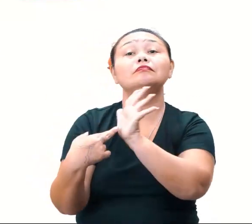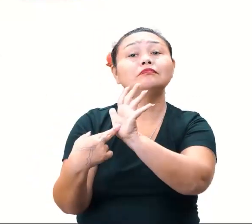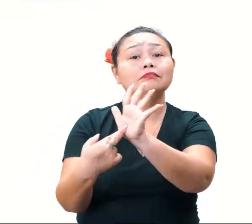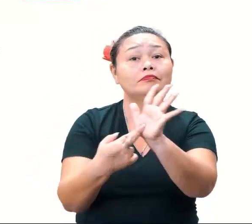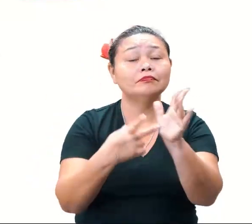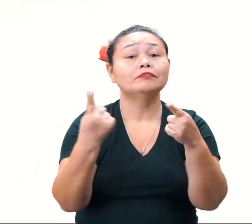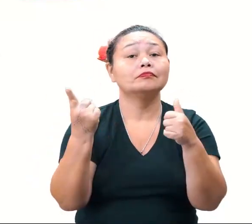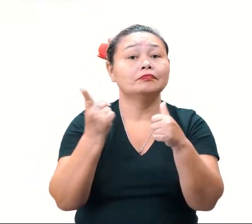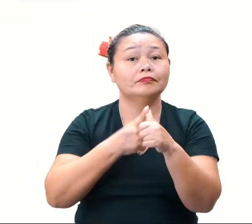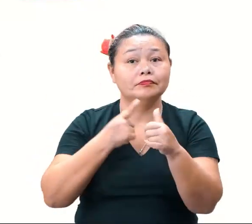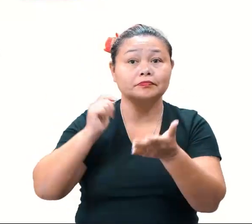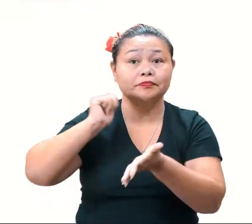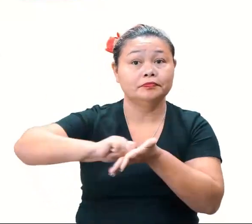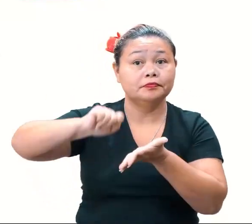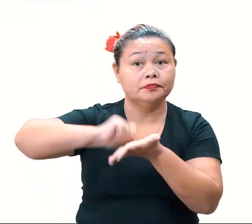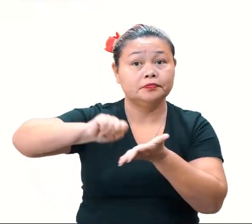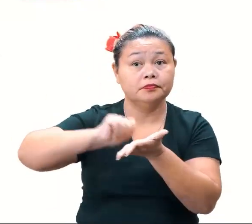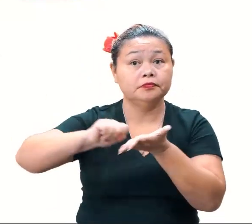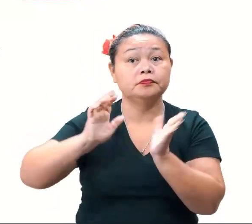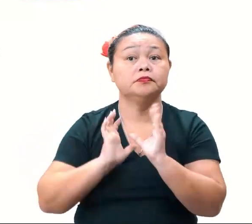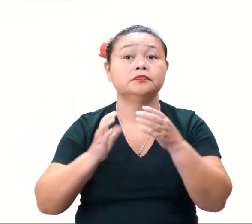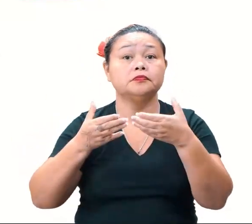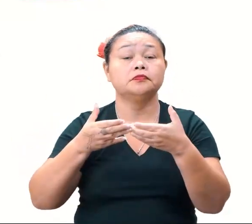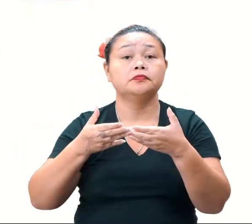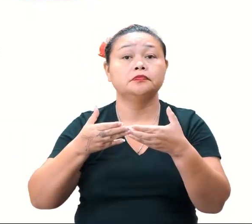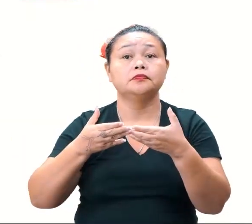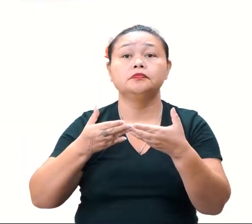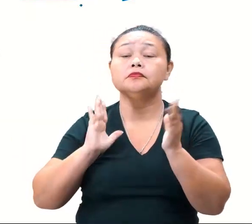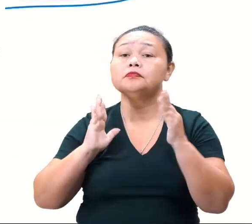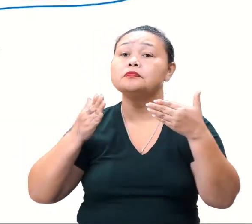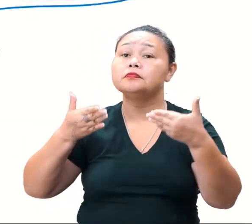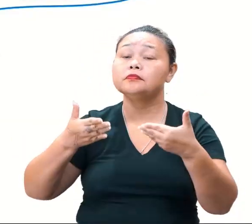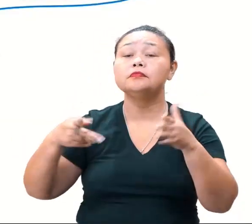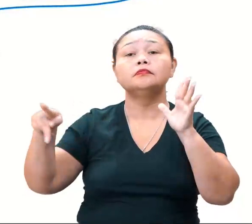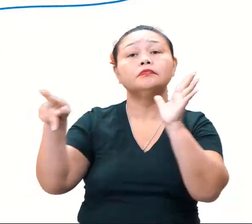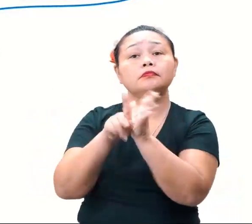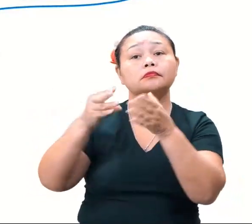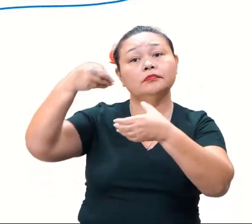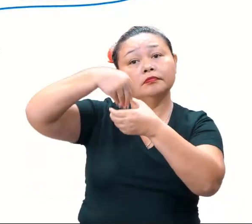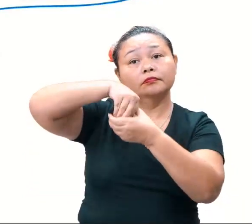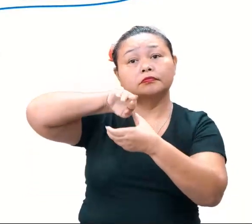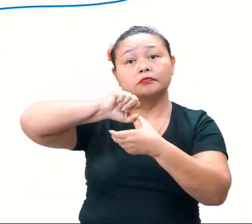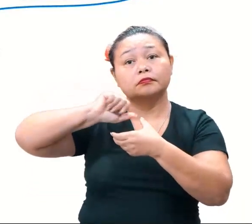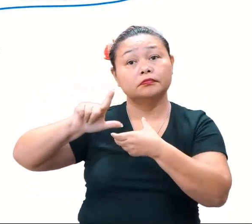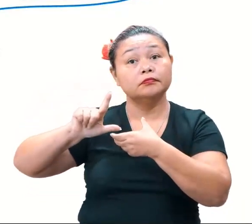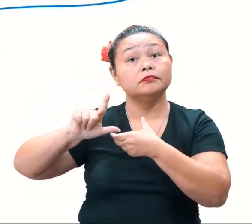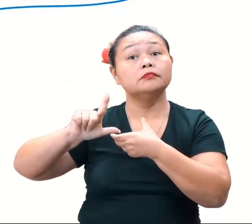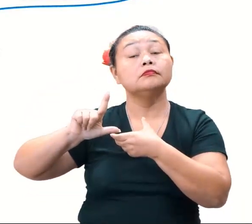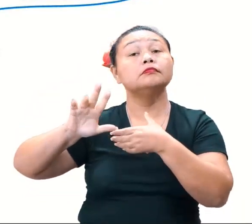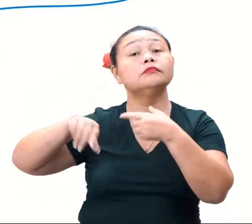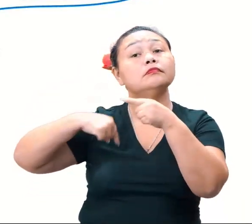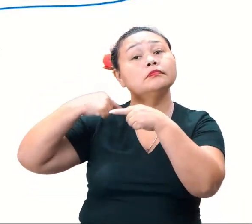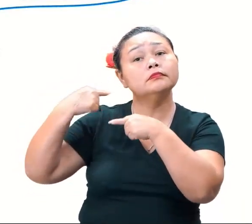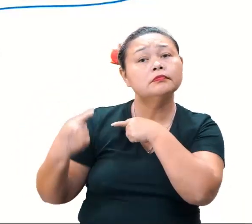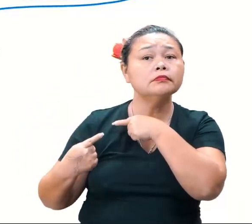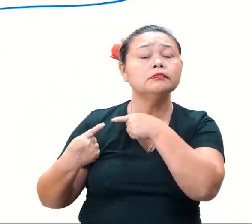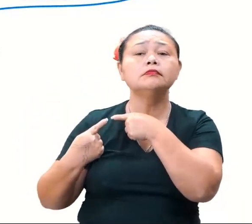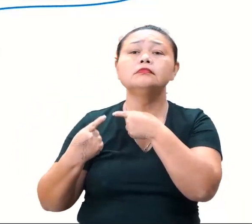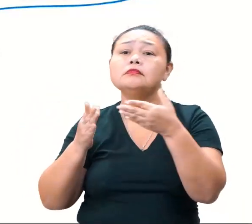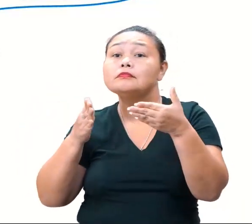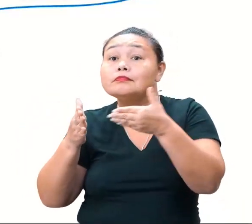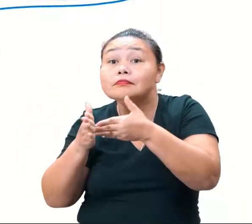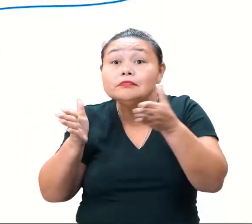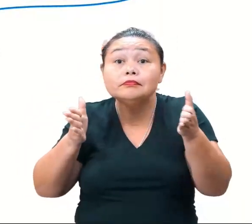em notação de conjuntos, especificando que ele pertence aos números reais e depois dando uma